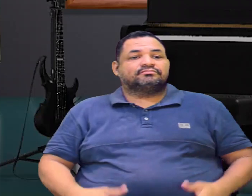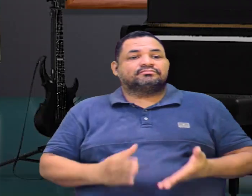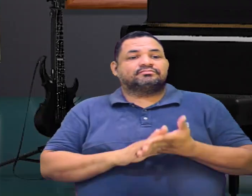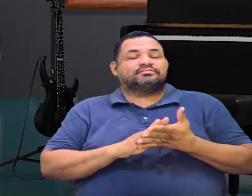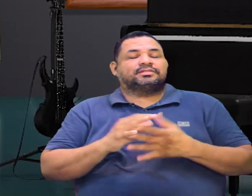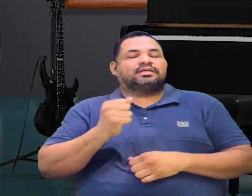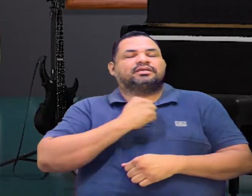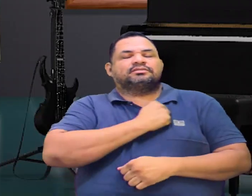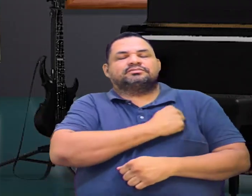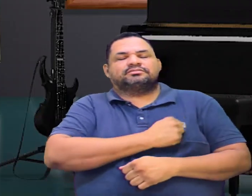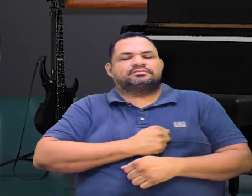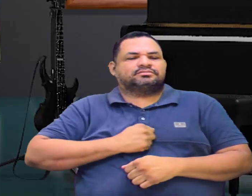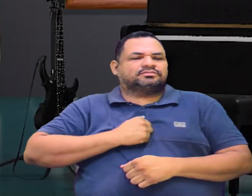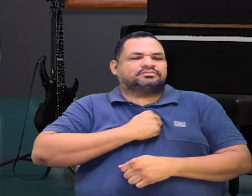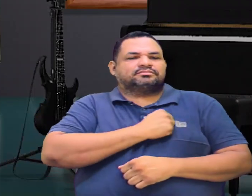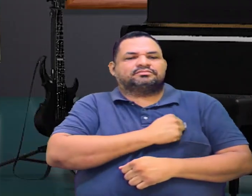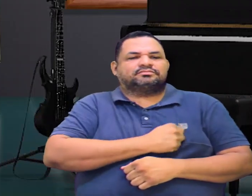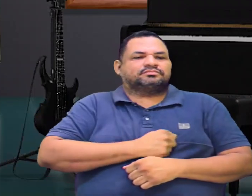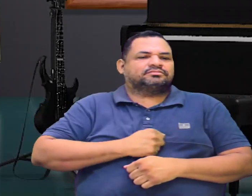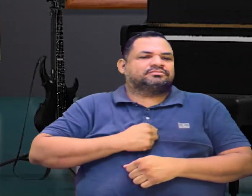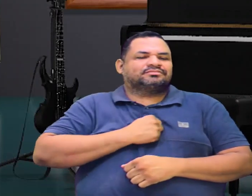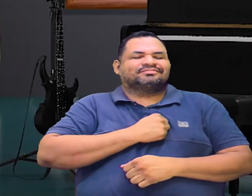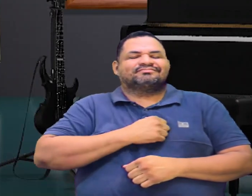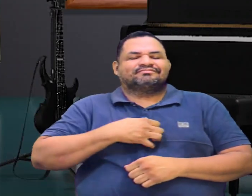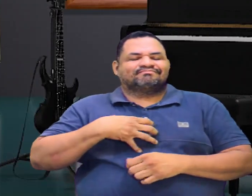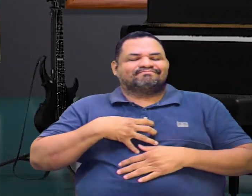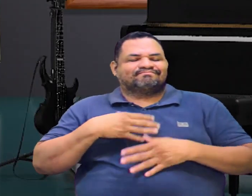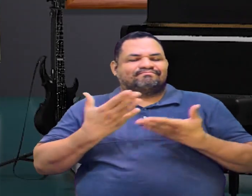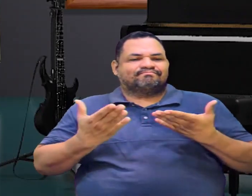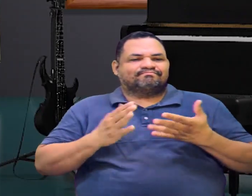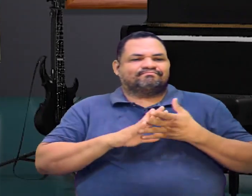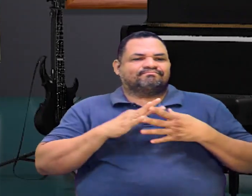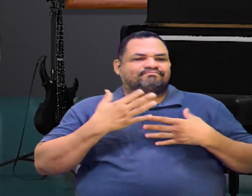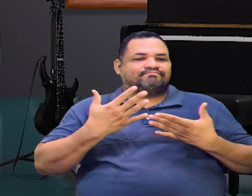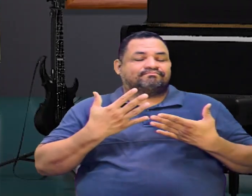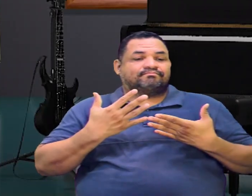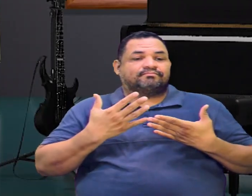e a saudade atormentar